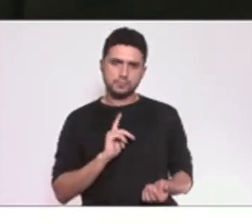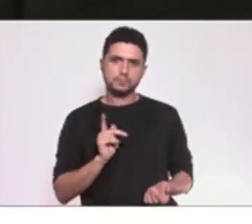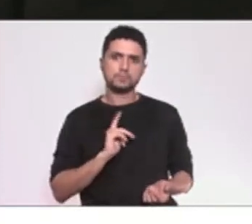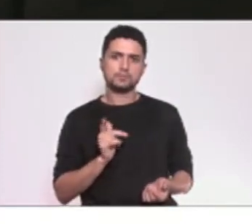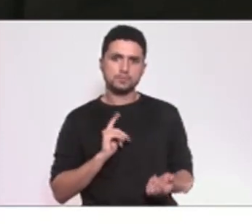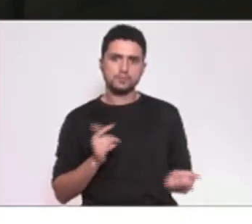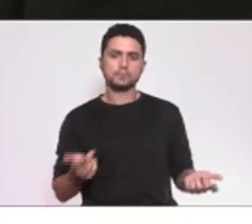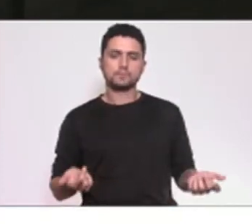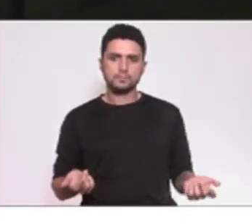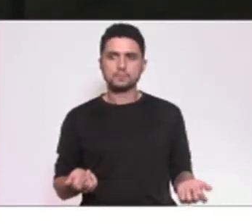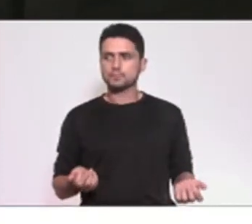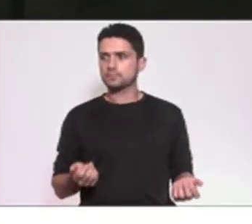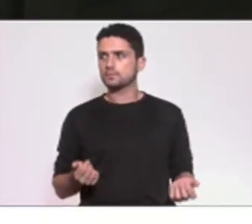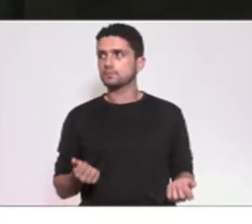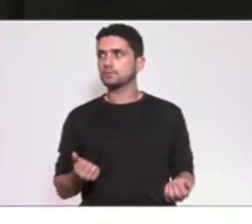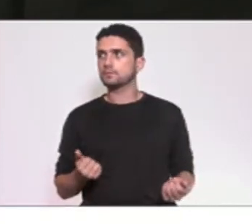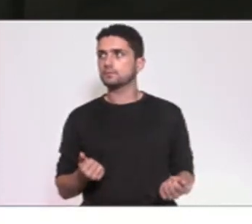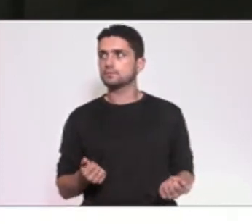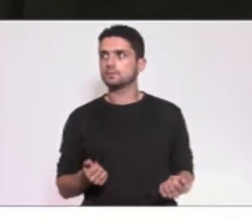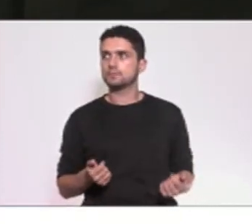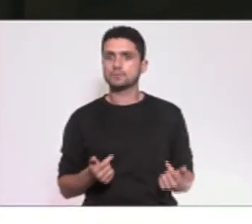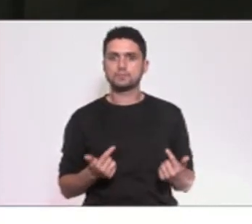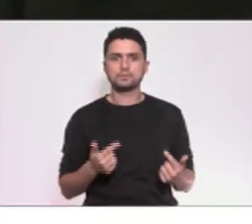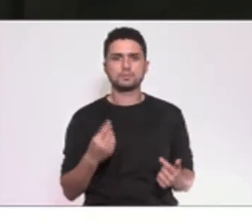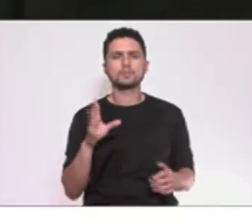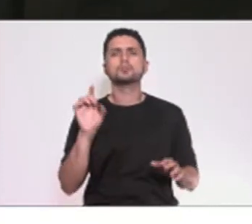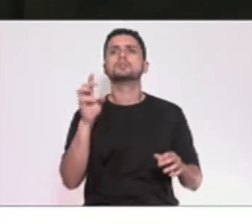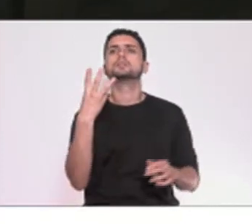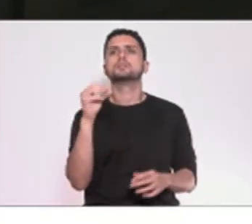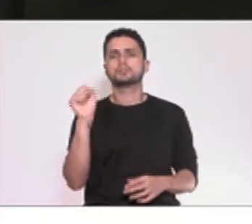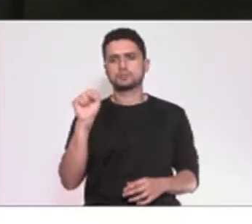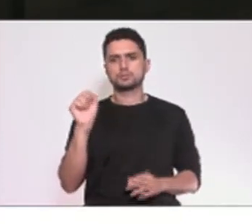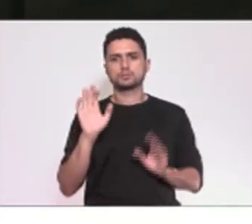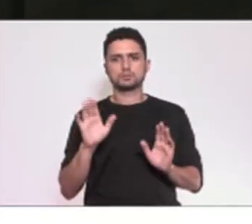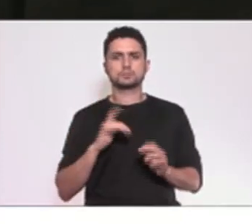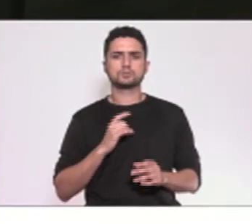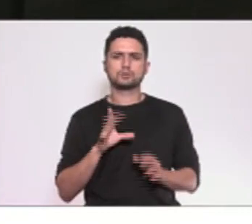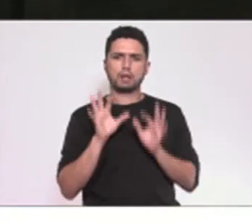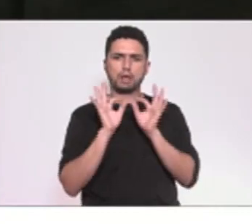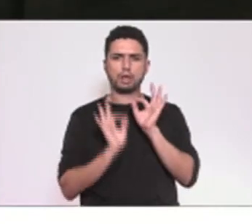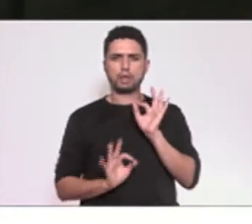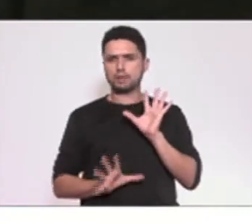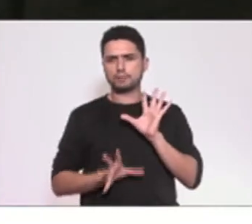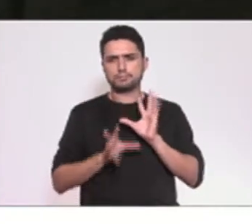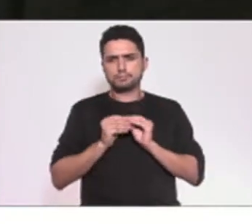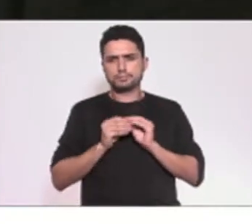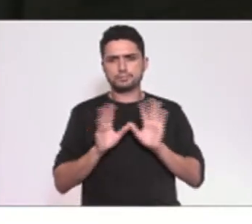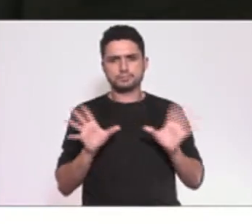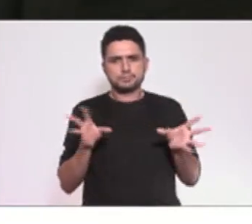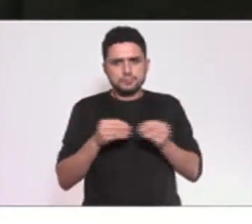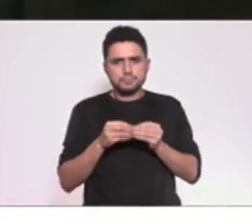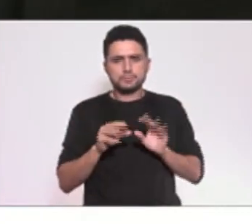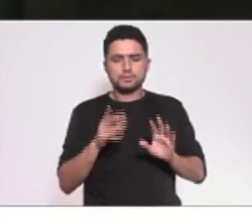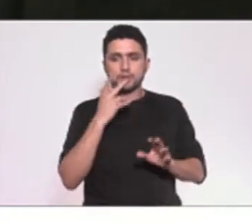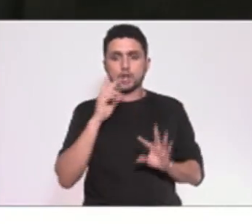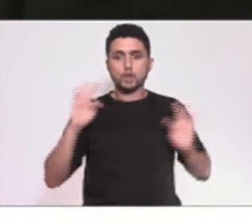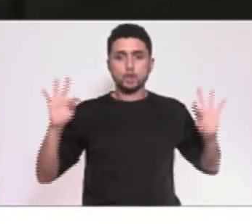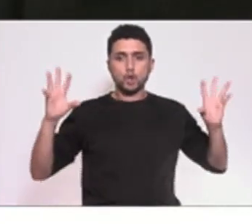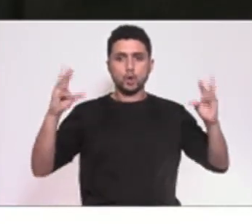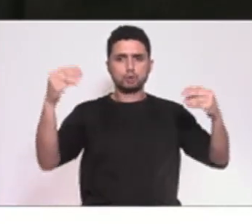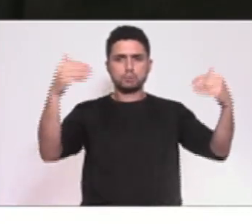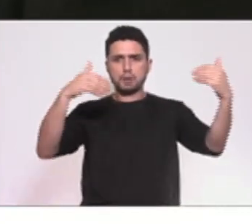Sem, 30 segundos, sem mais delongas, de todos que votaram contra,